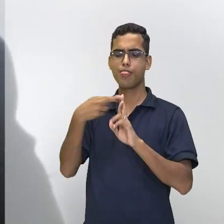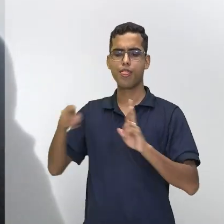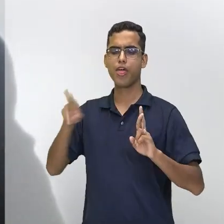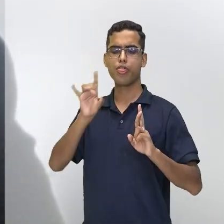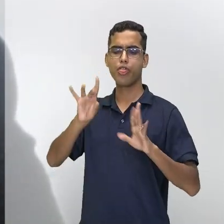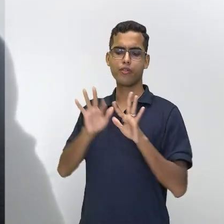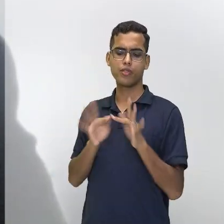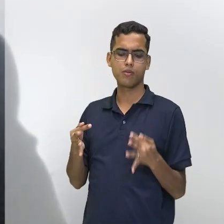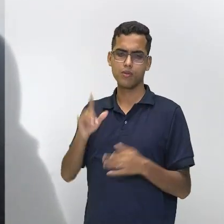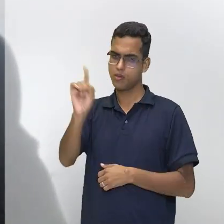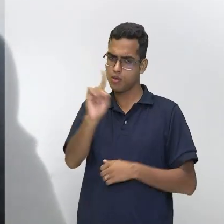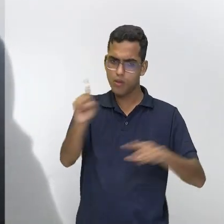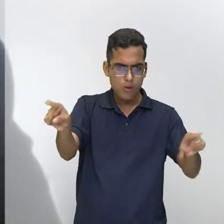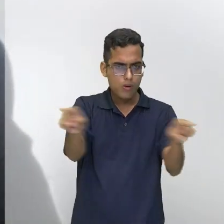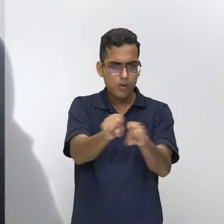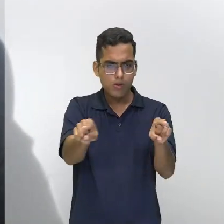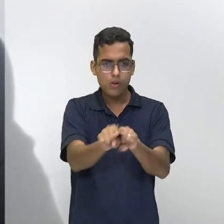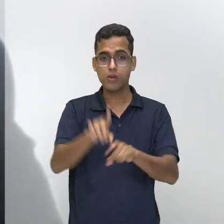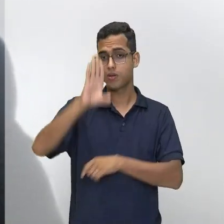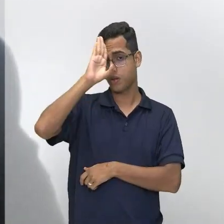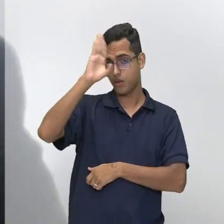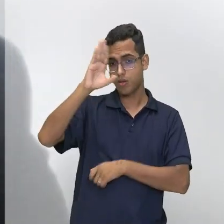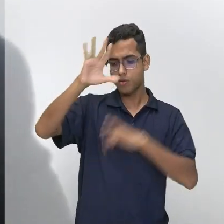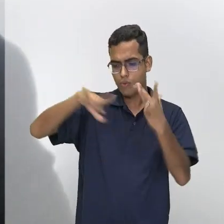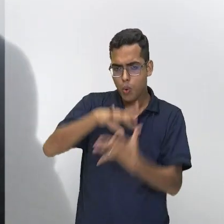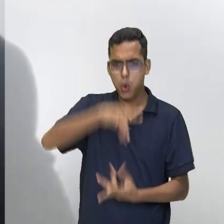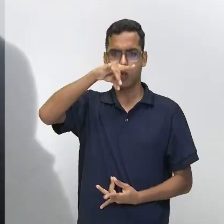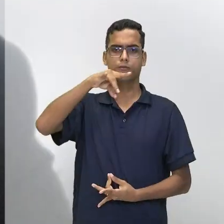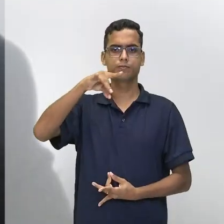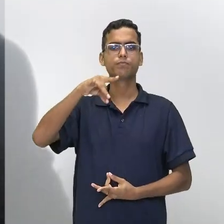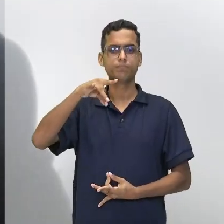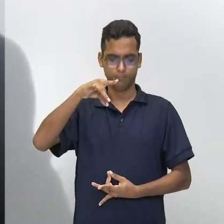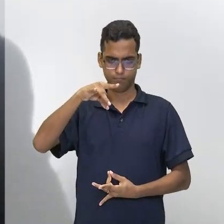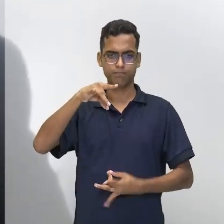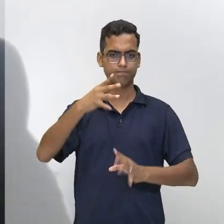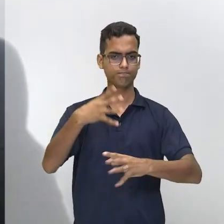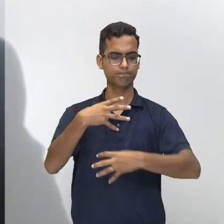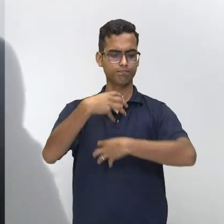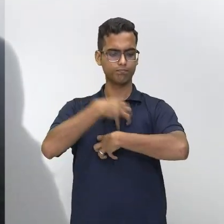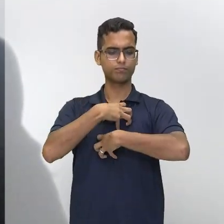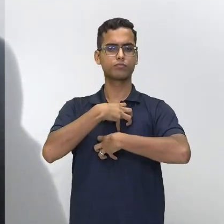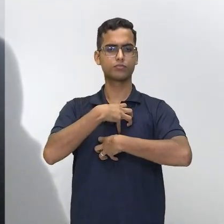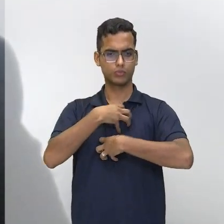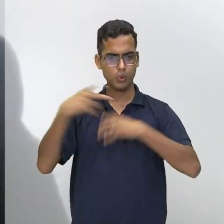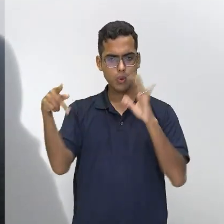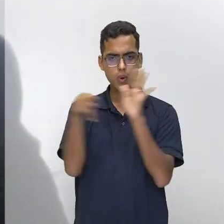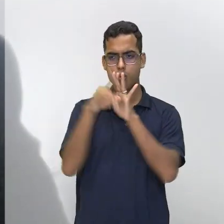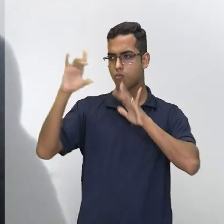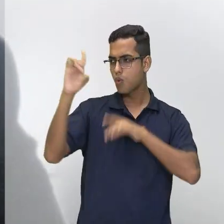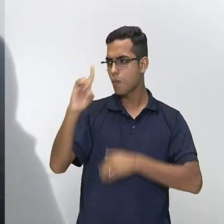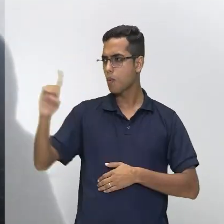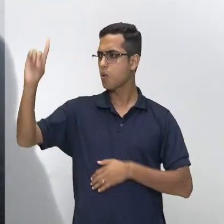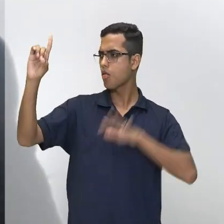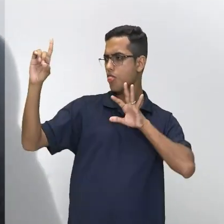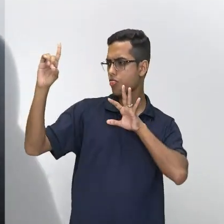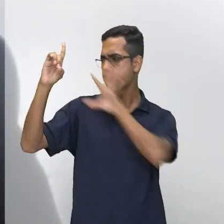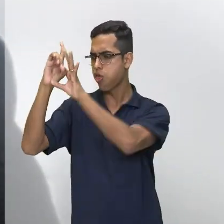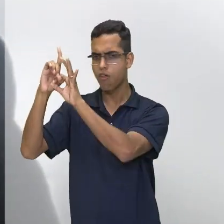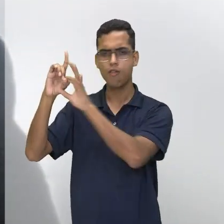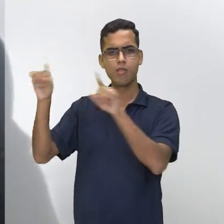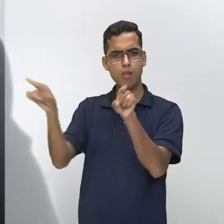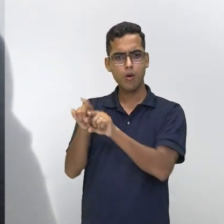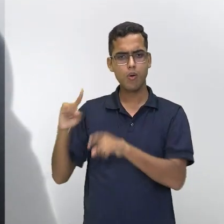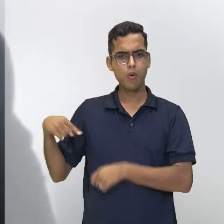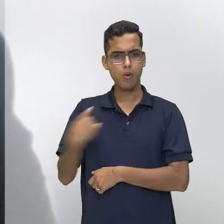questão religiosa, mas principalmente por uma questão de espiritualidade. Ou seja, a forma